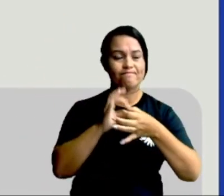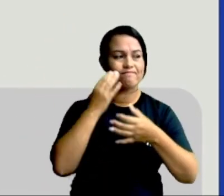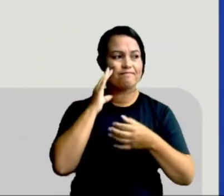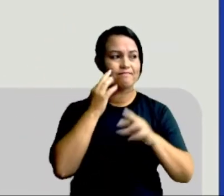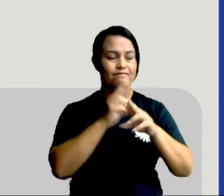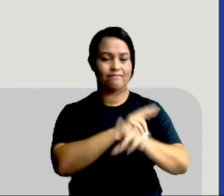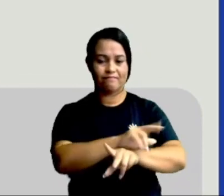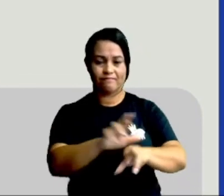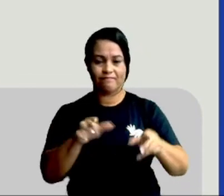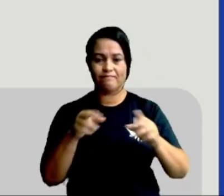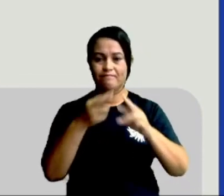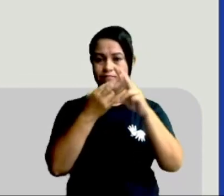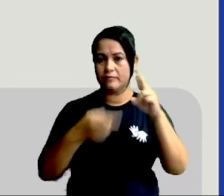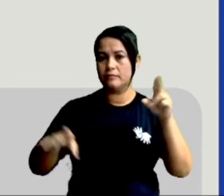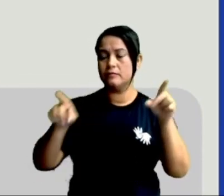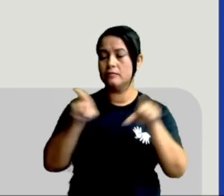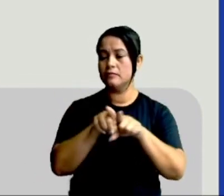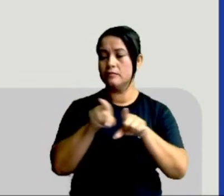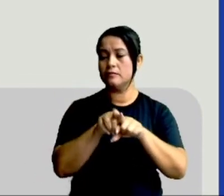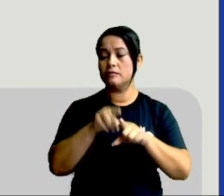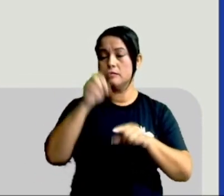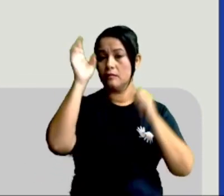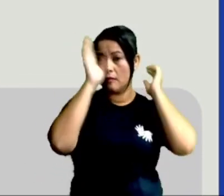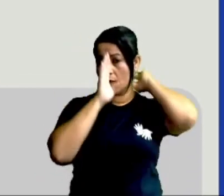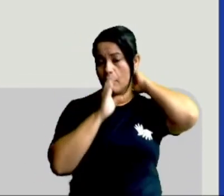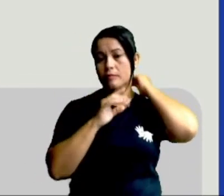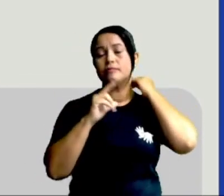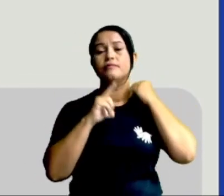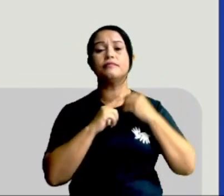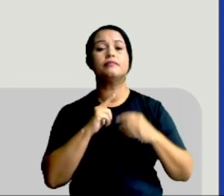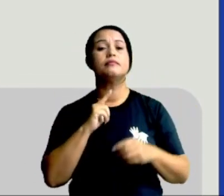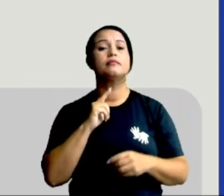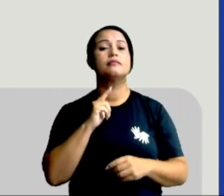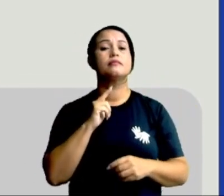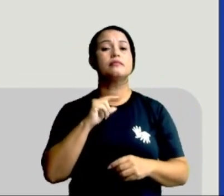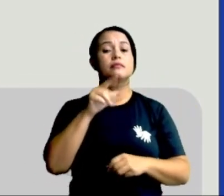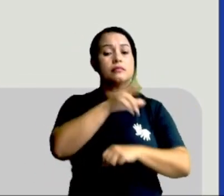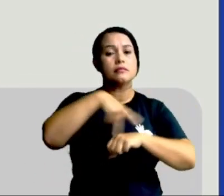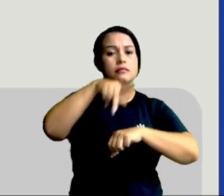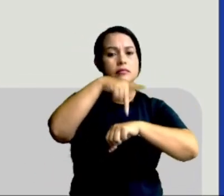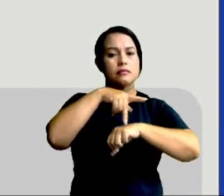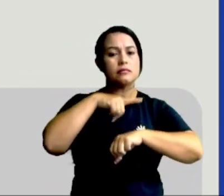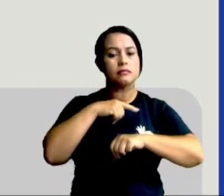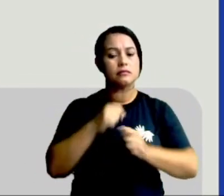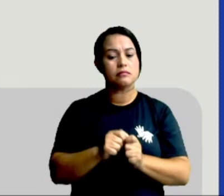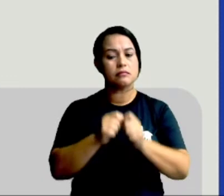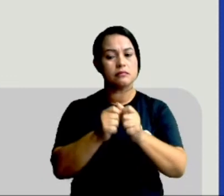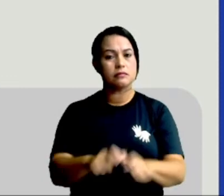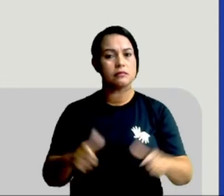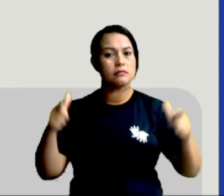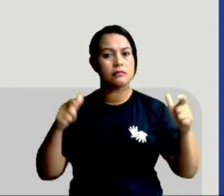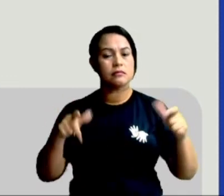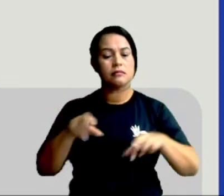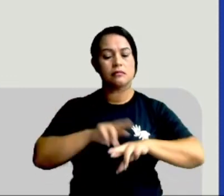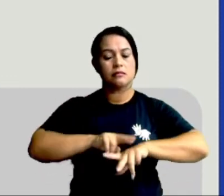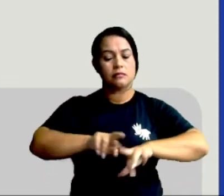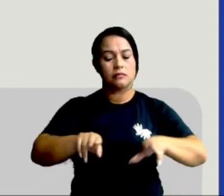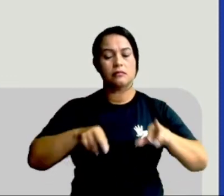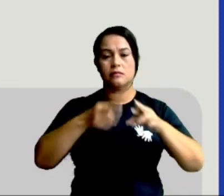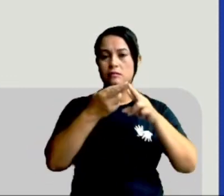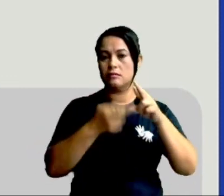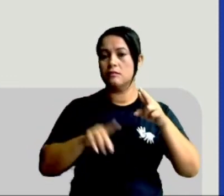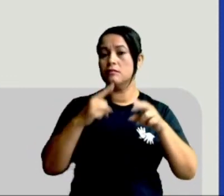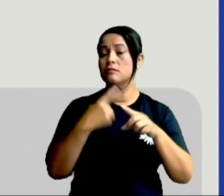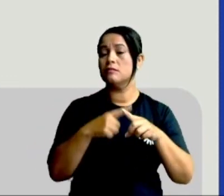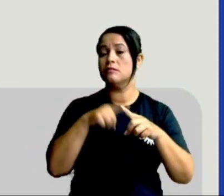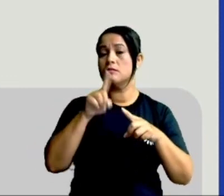religiosa também. Então, o Brasil, ele é um país que tem essa grande diversidade religiosa porque ele é